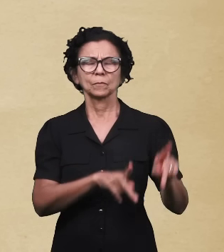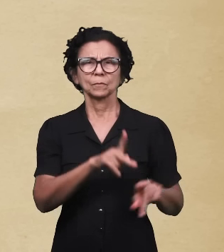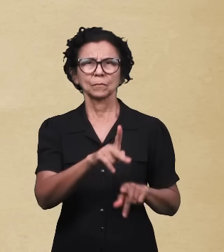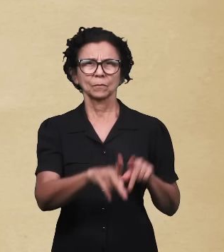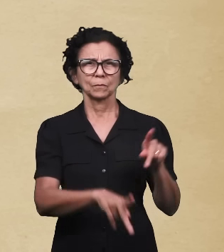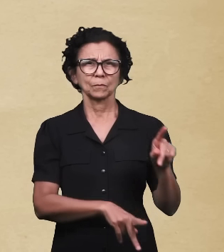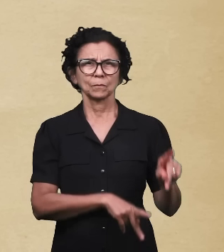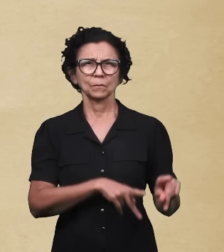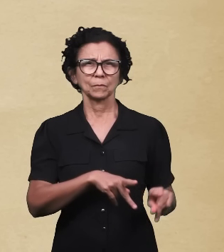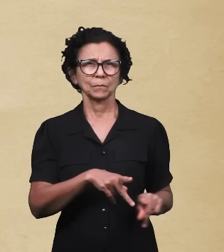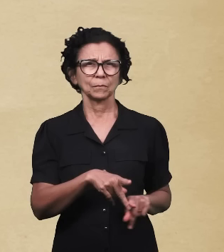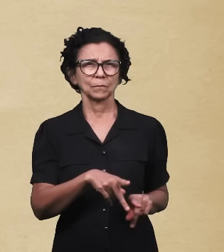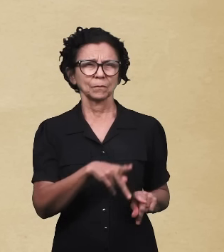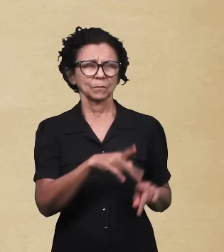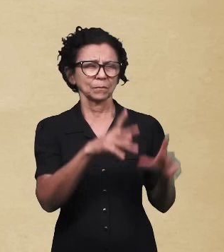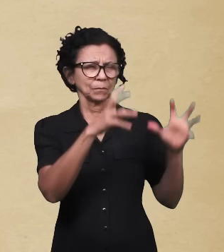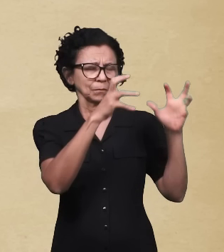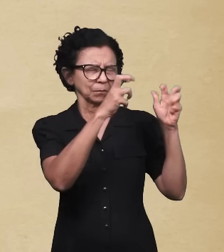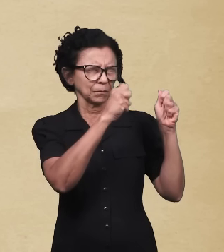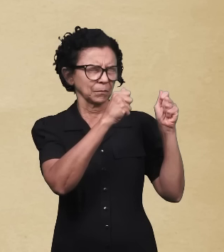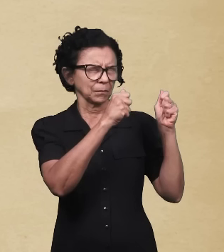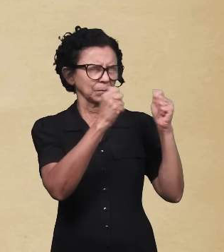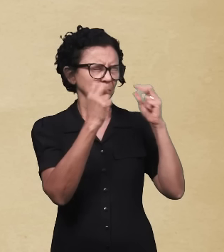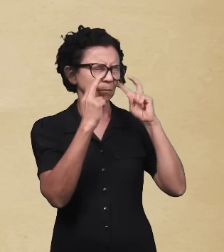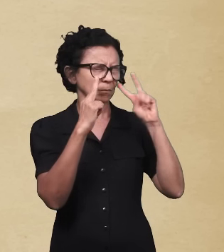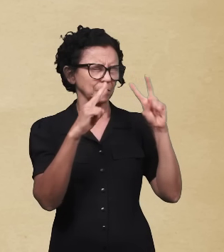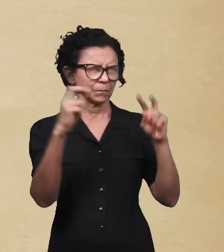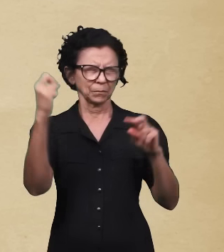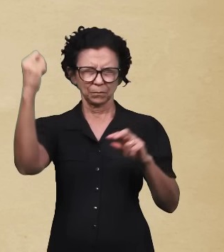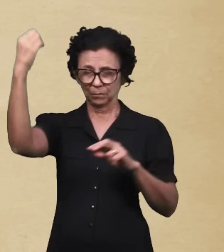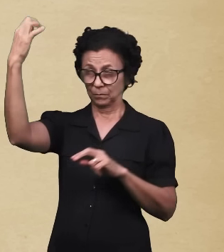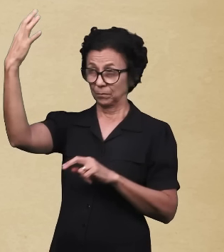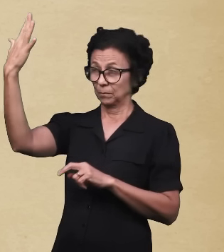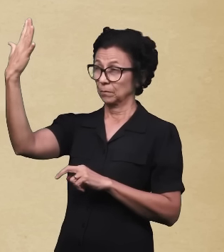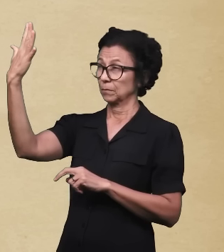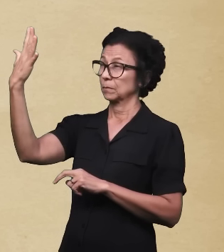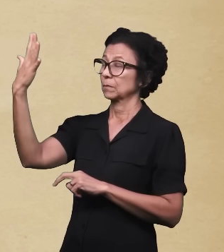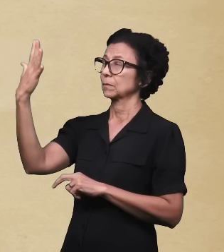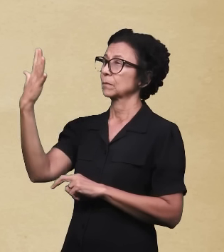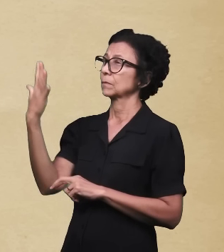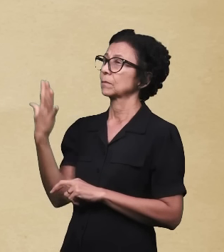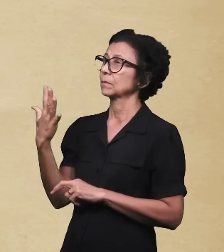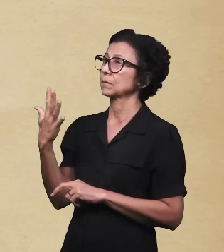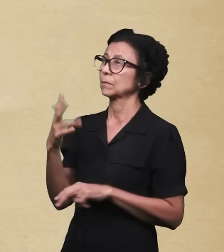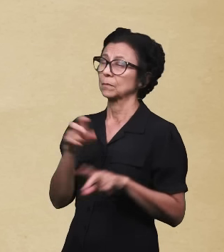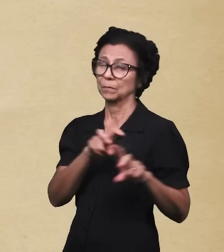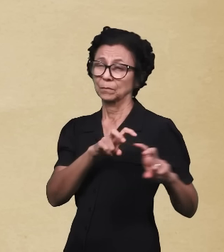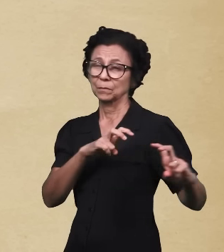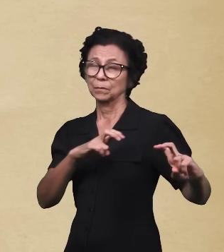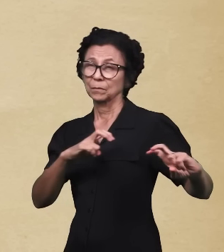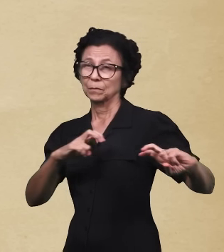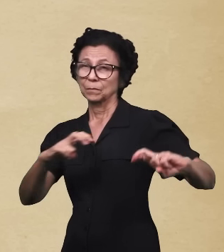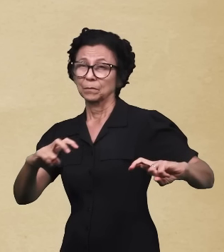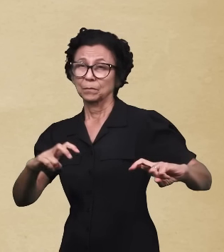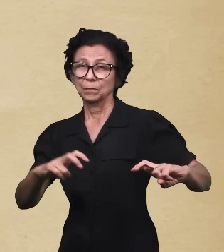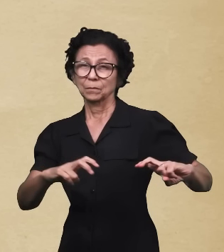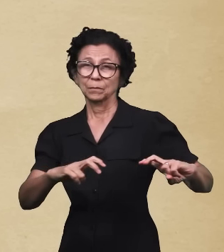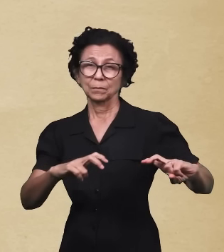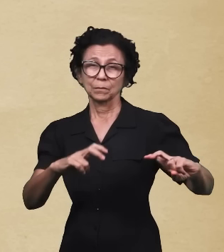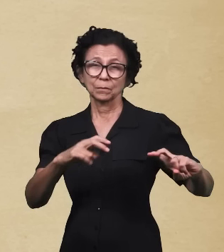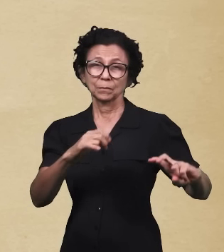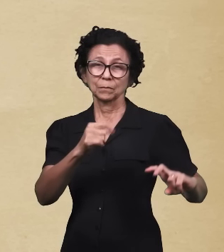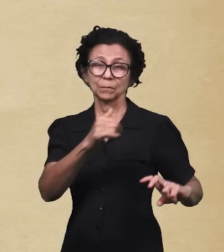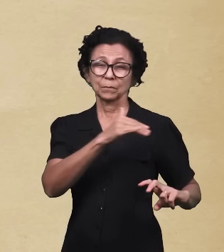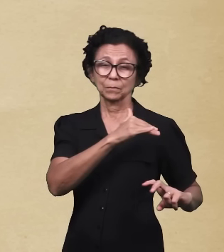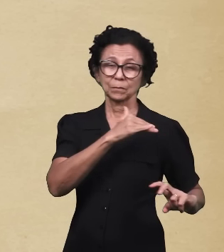grande luz, e aos que estavam assentados na região e sombra da morte, a luz raiou.